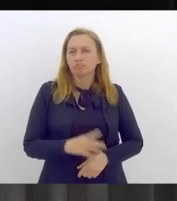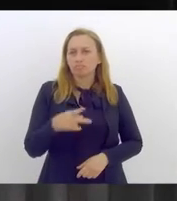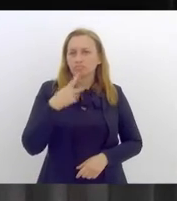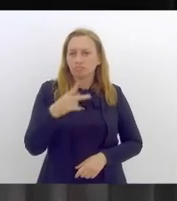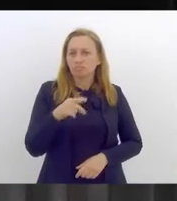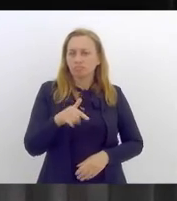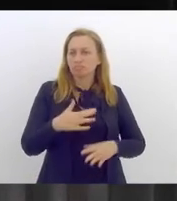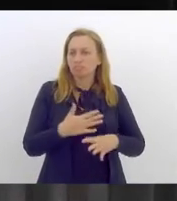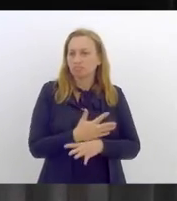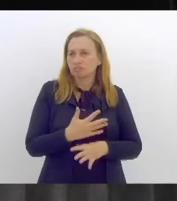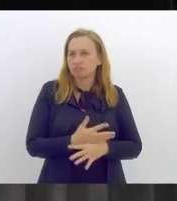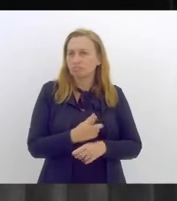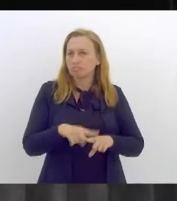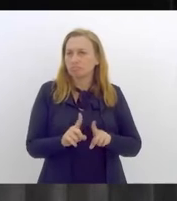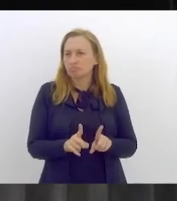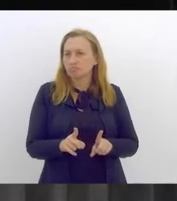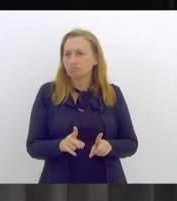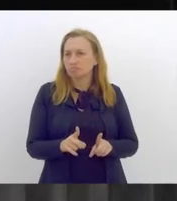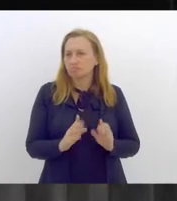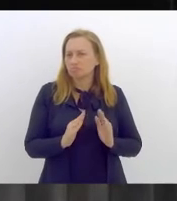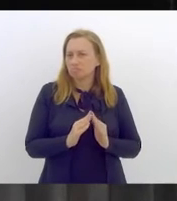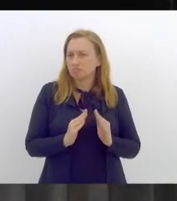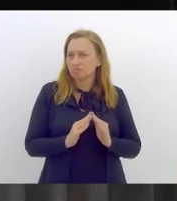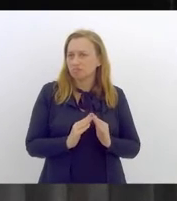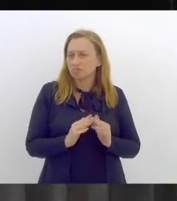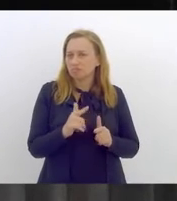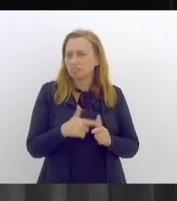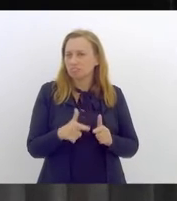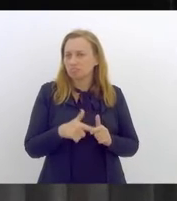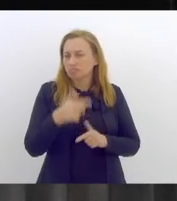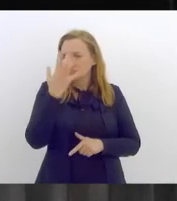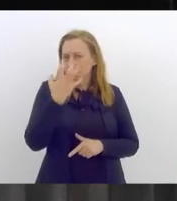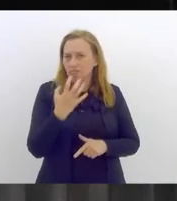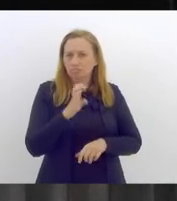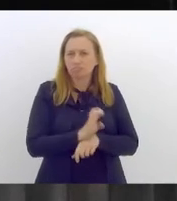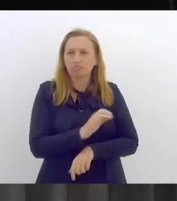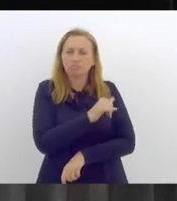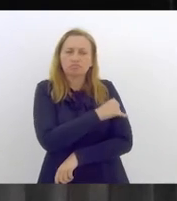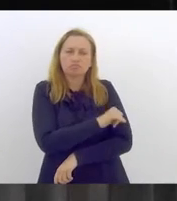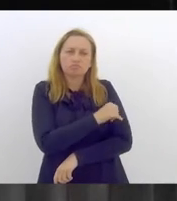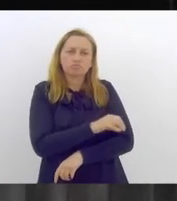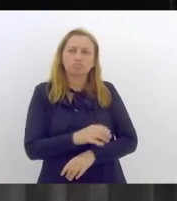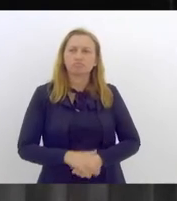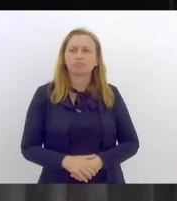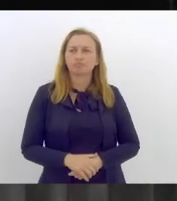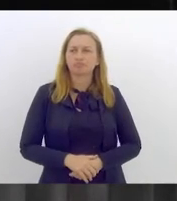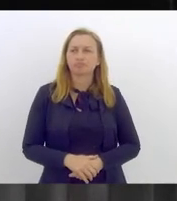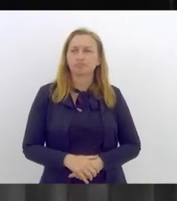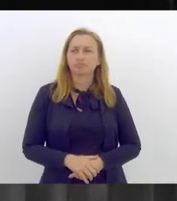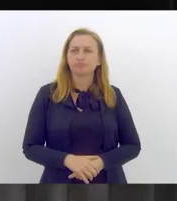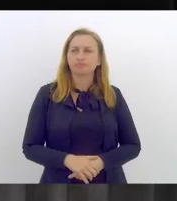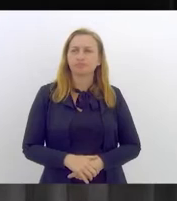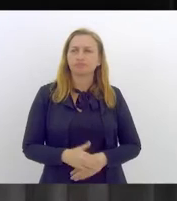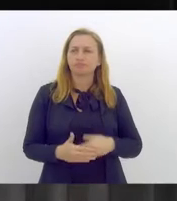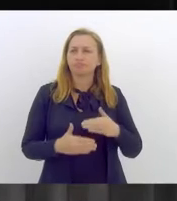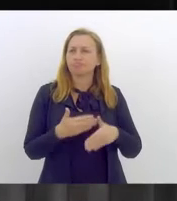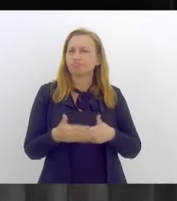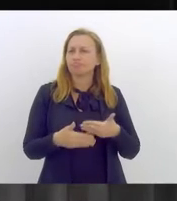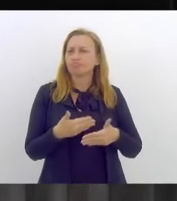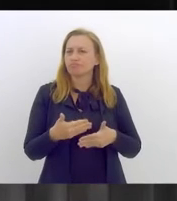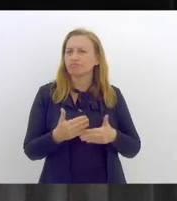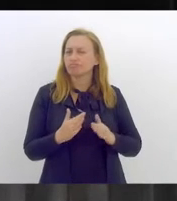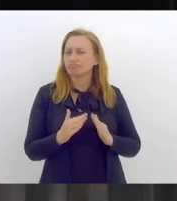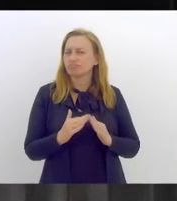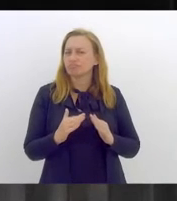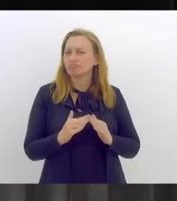de urbanismo, mas habitação, que é um problema crônico no Estado e na cidade do Rio de Janeiro, o processo de habitação